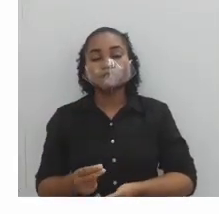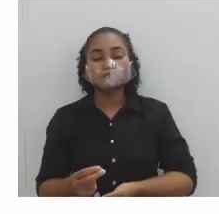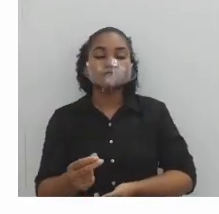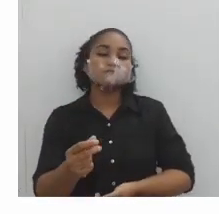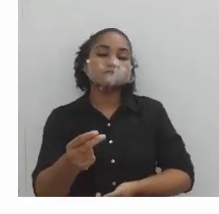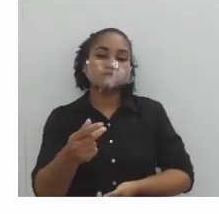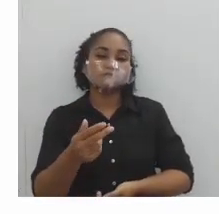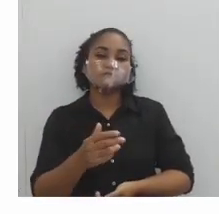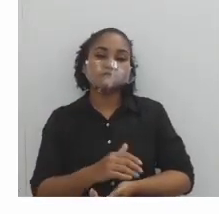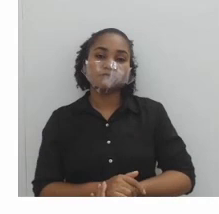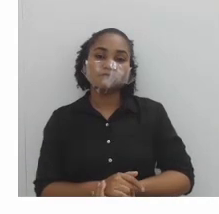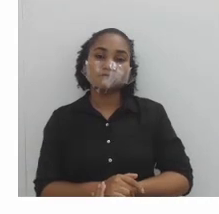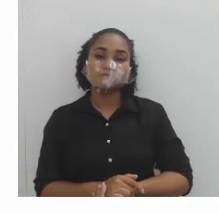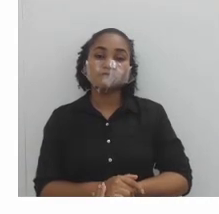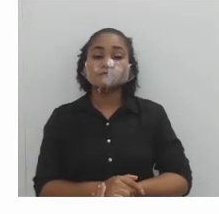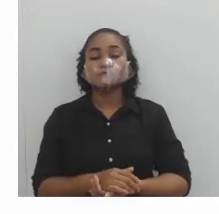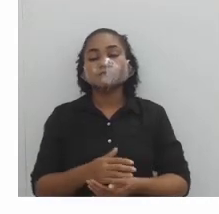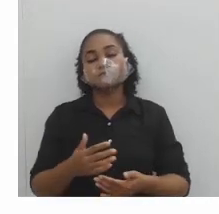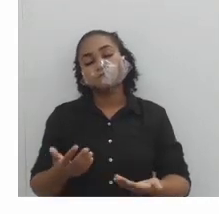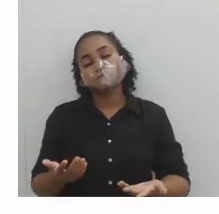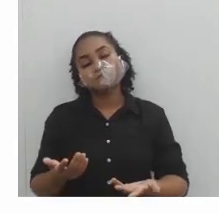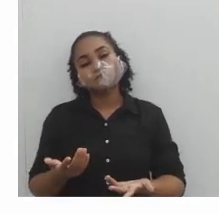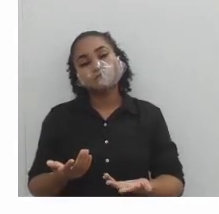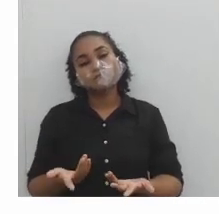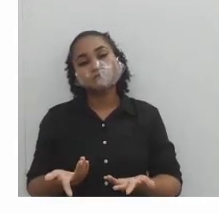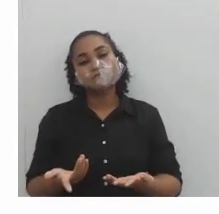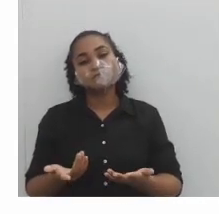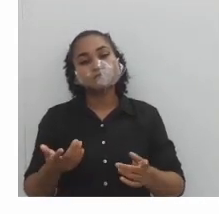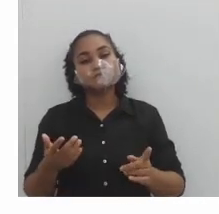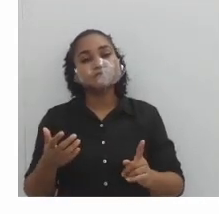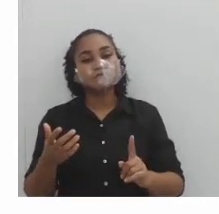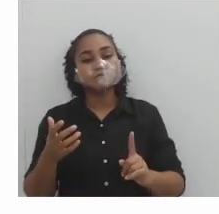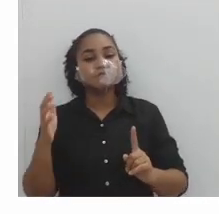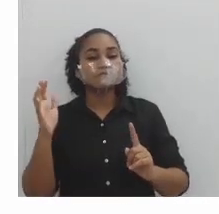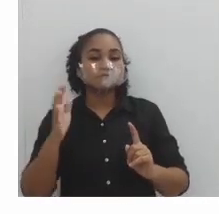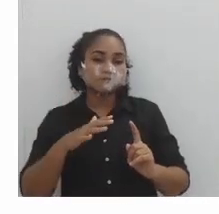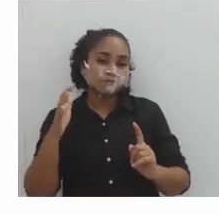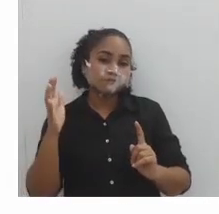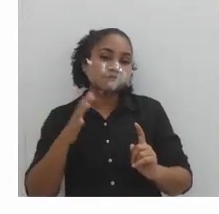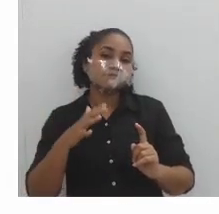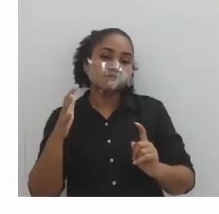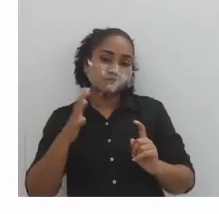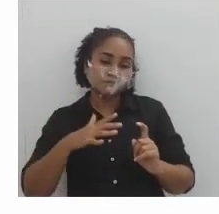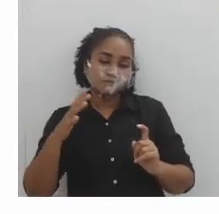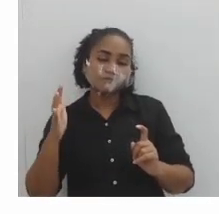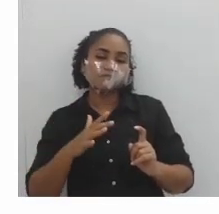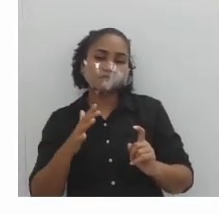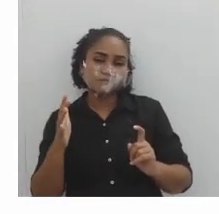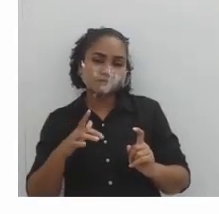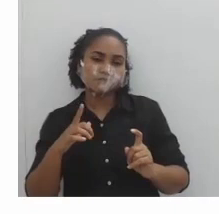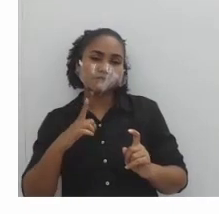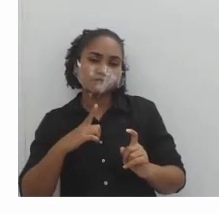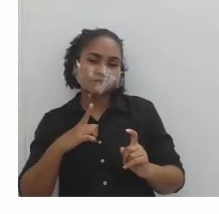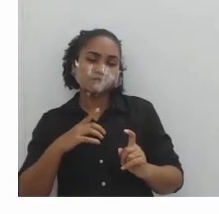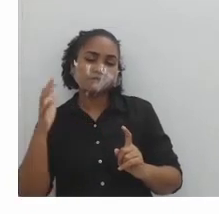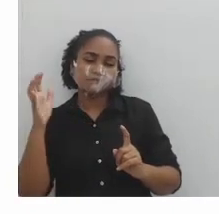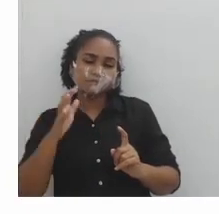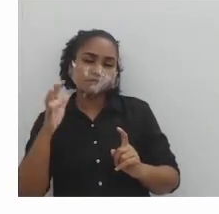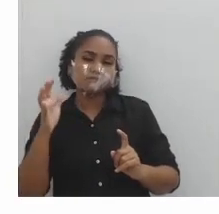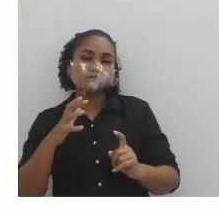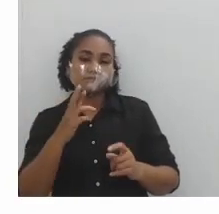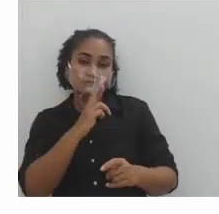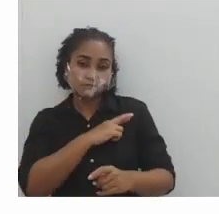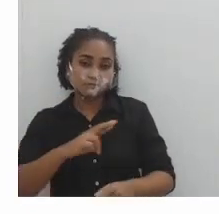eternidade. Então, lógico que isso é vamos colocar assim, uma crença, aí já entra talvez uma influência religiosa dentro